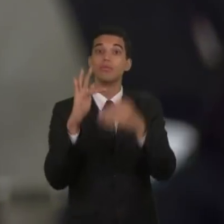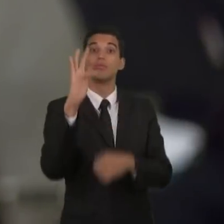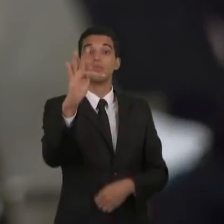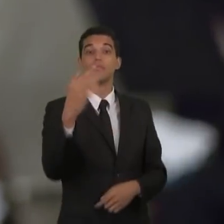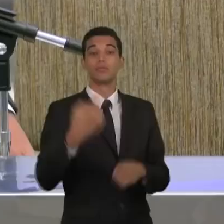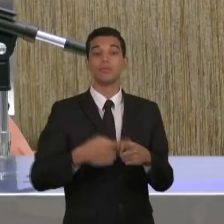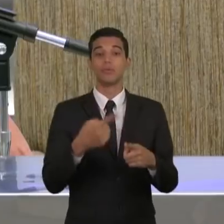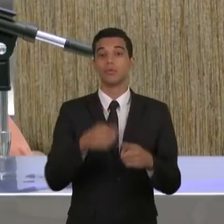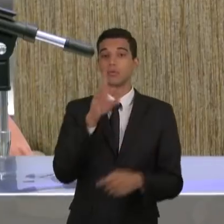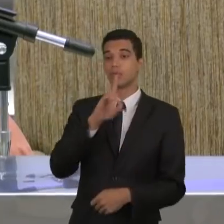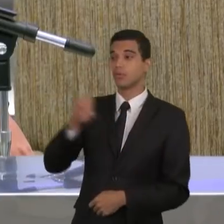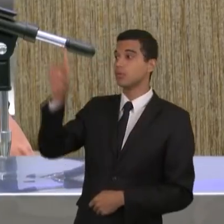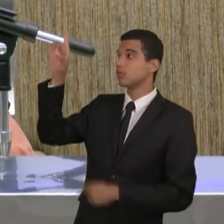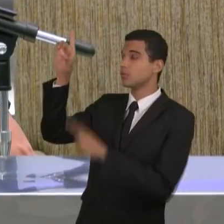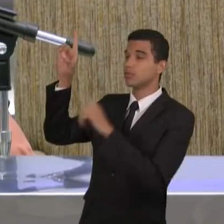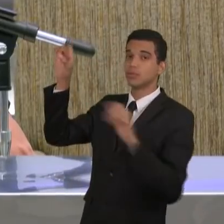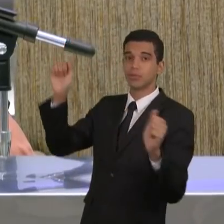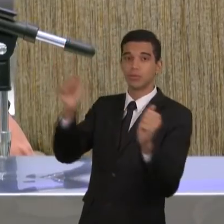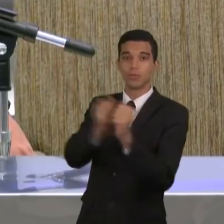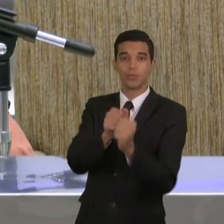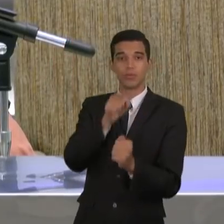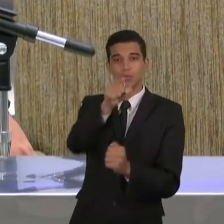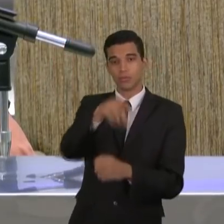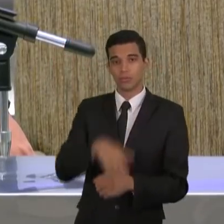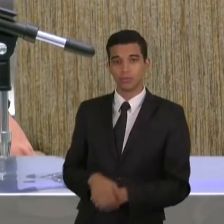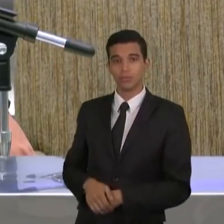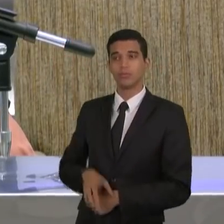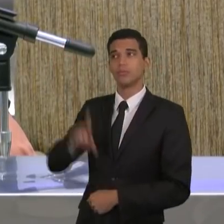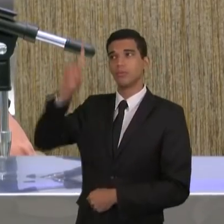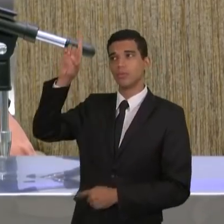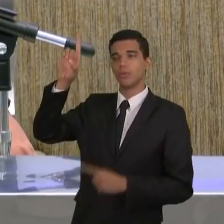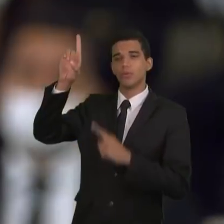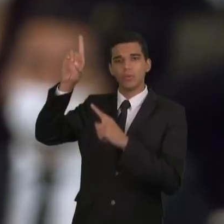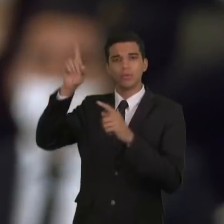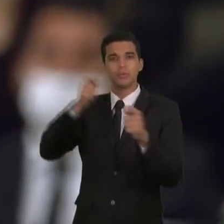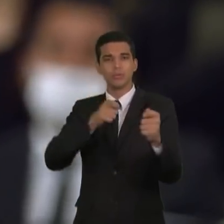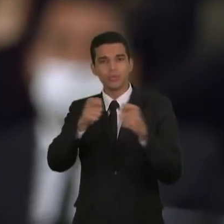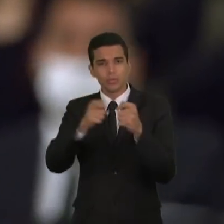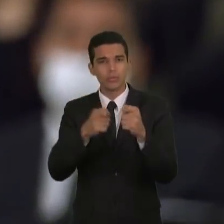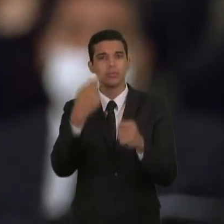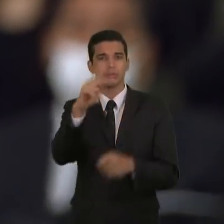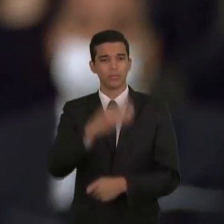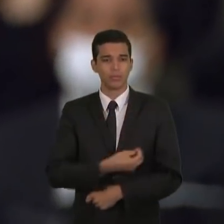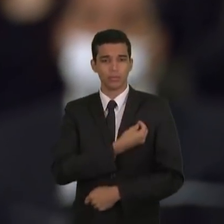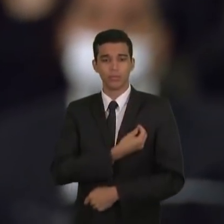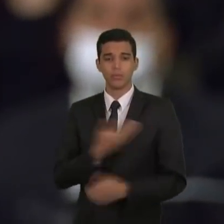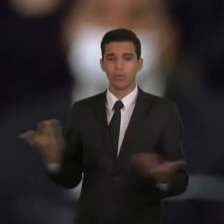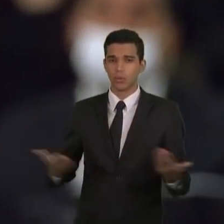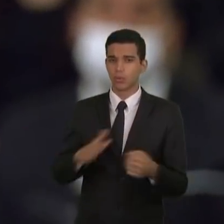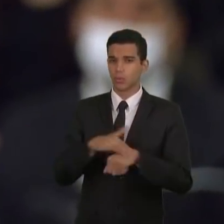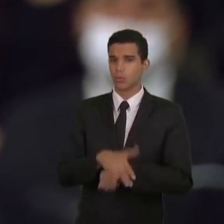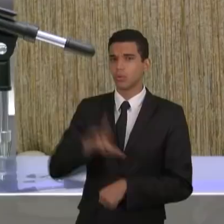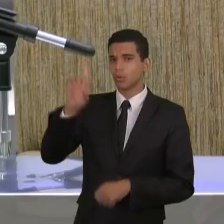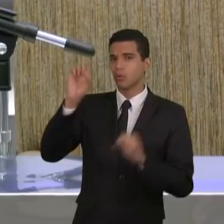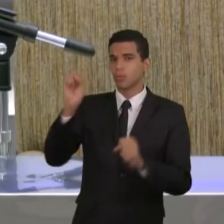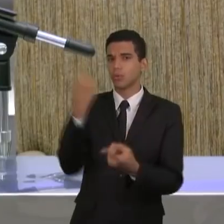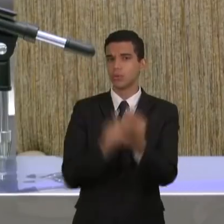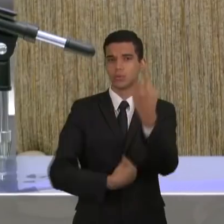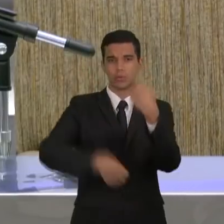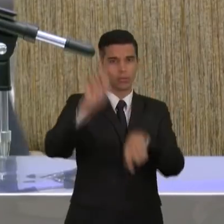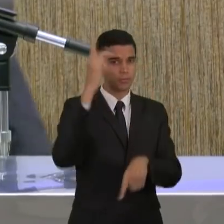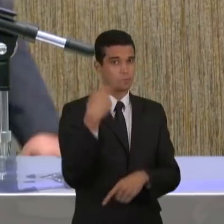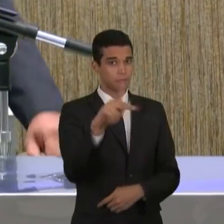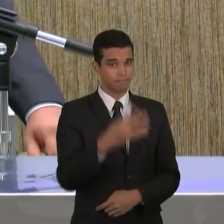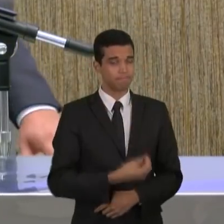está com o controle na mão é ele quem cria os caminhos novos aqui festa à noite